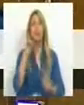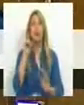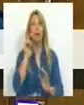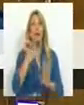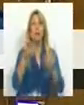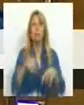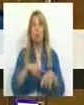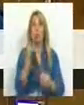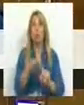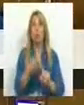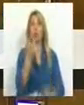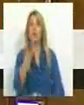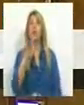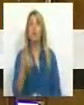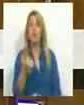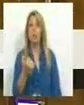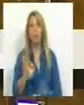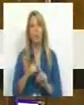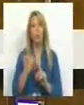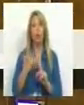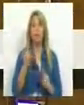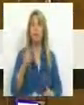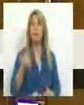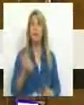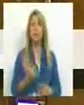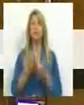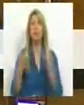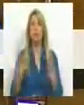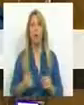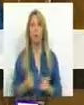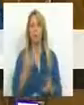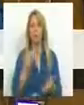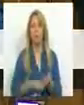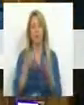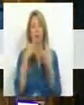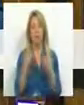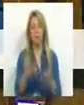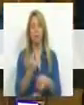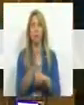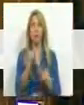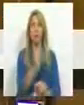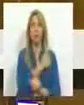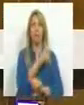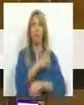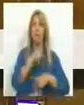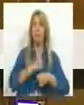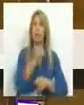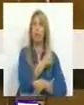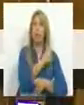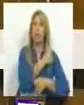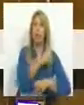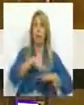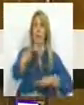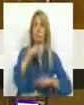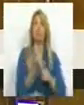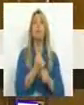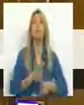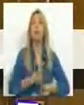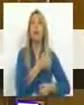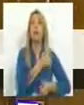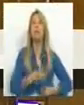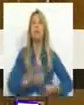em 2015. E terminou em 2015 porquê? Por uma razão muito simples. Porque os imóveis urbanos, neste período, foram todos